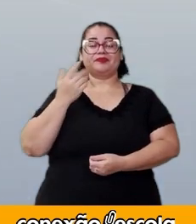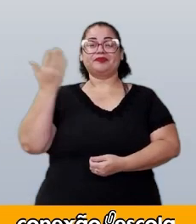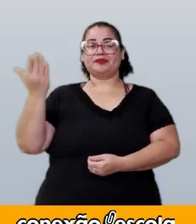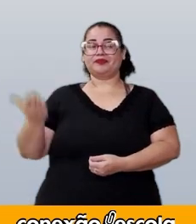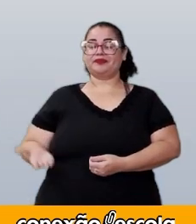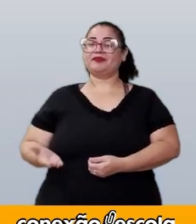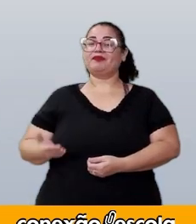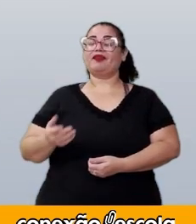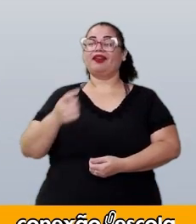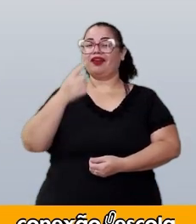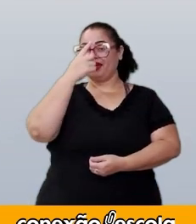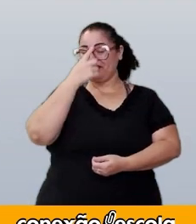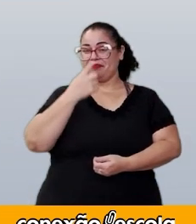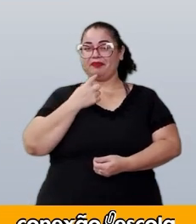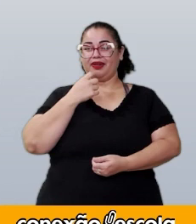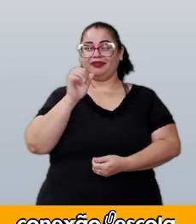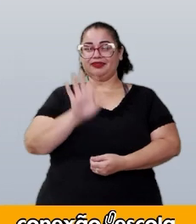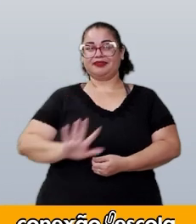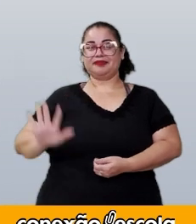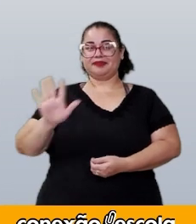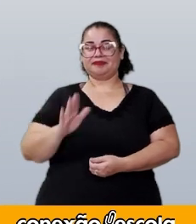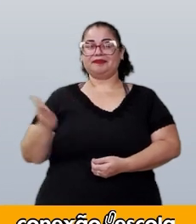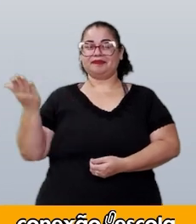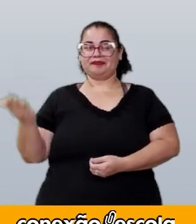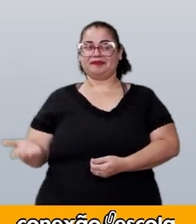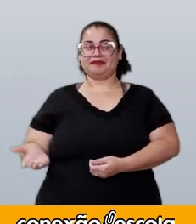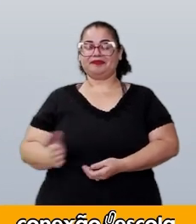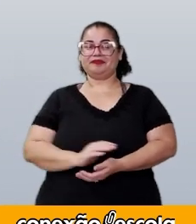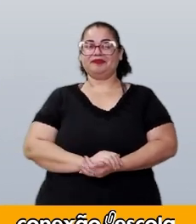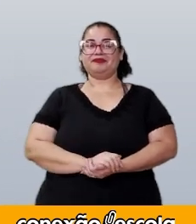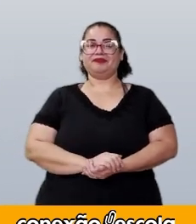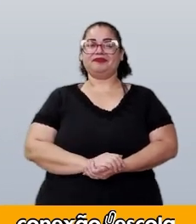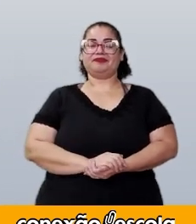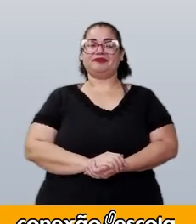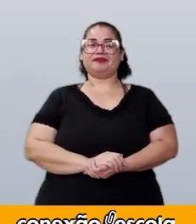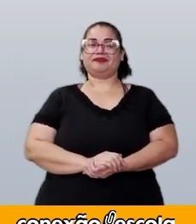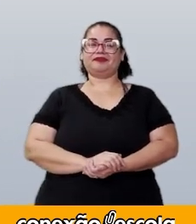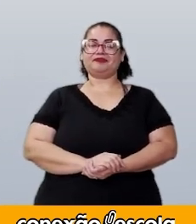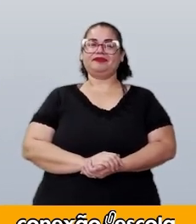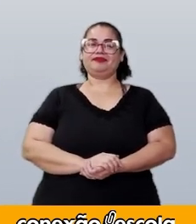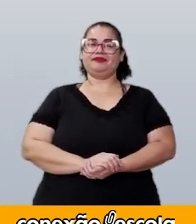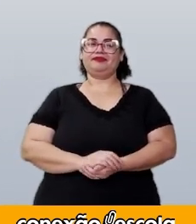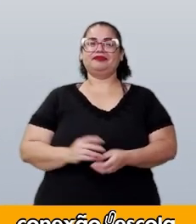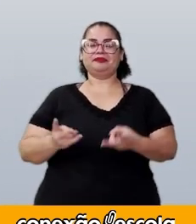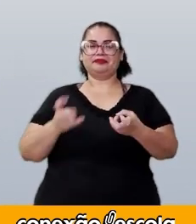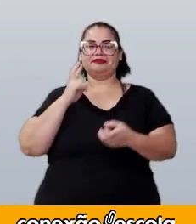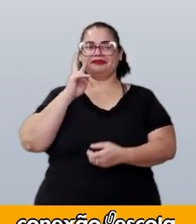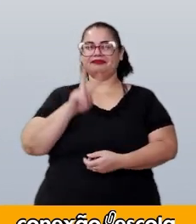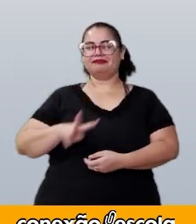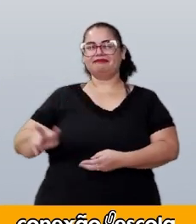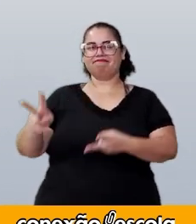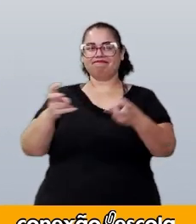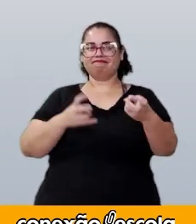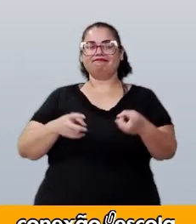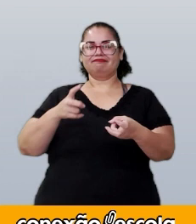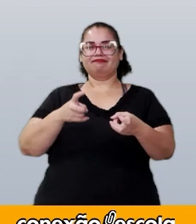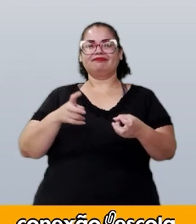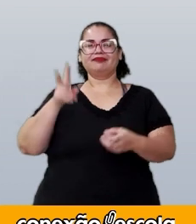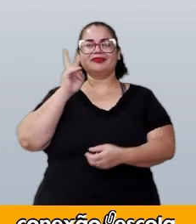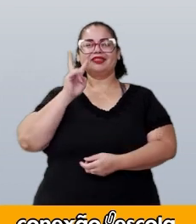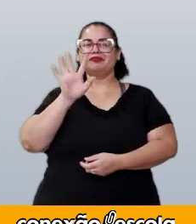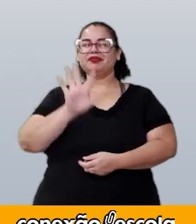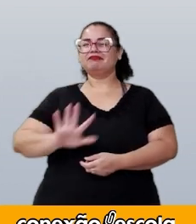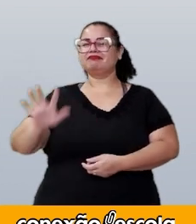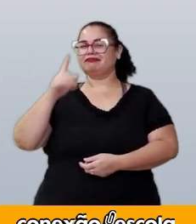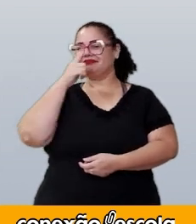Observe aqui na sua tela agora essa imagem. Ao notá-la rapidamente, você consegue